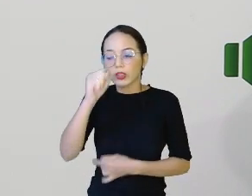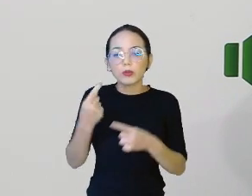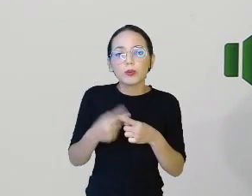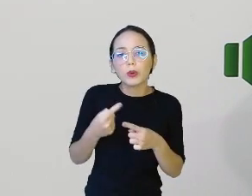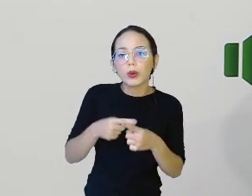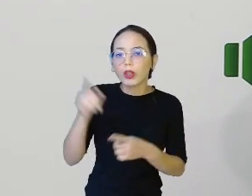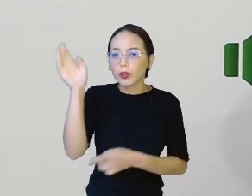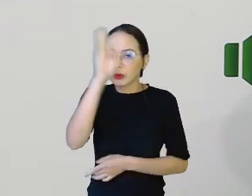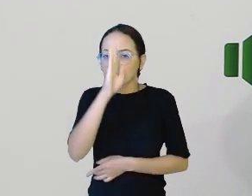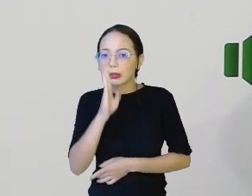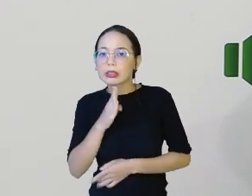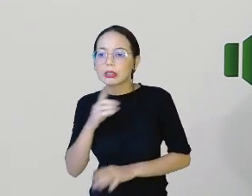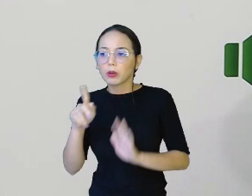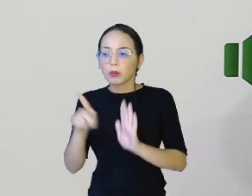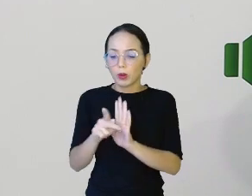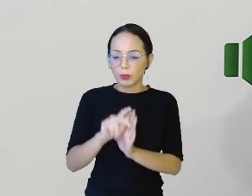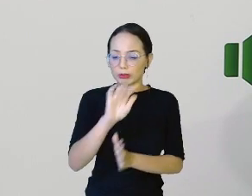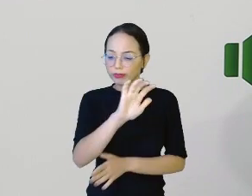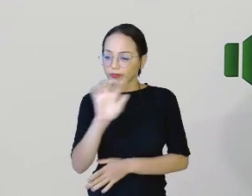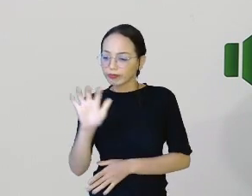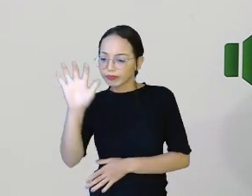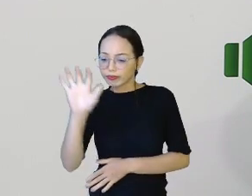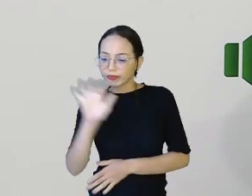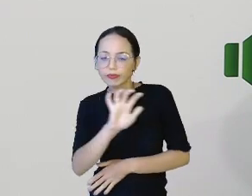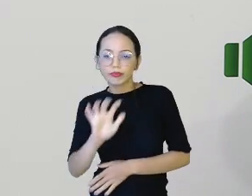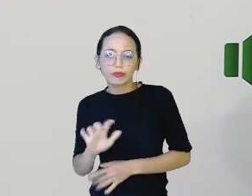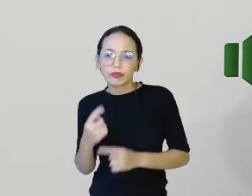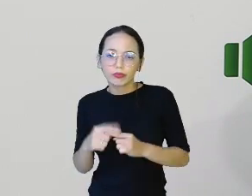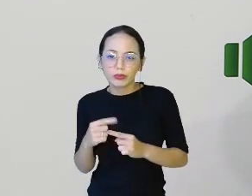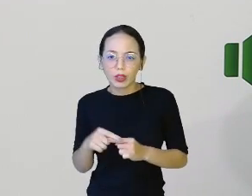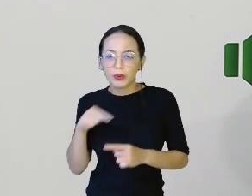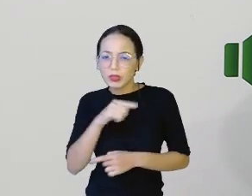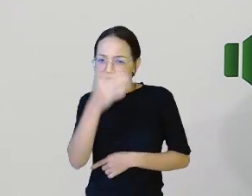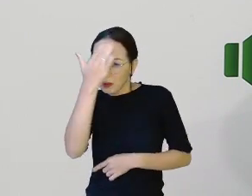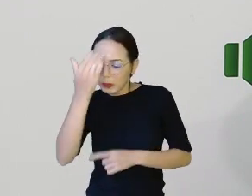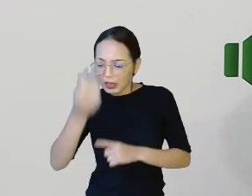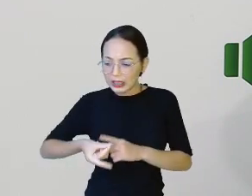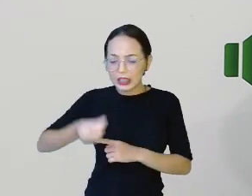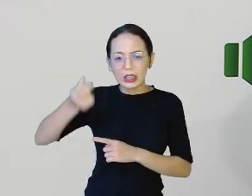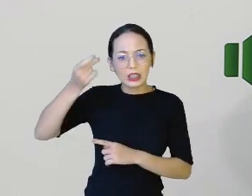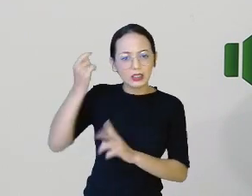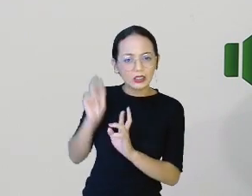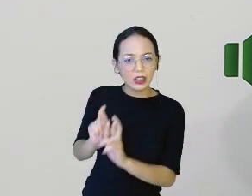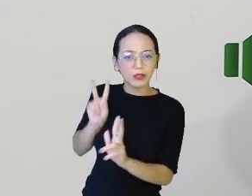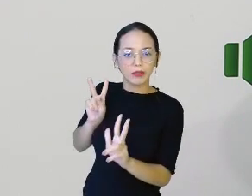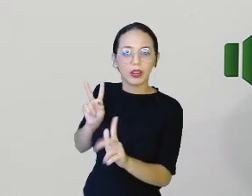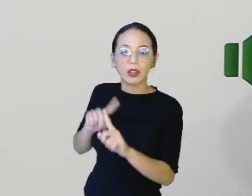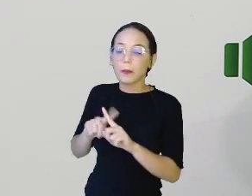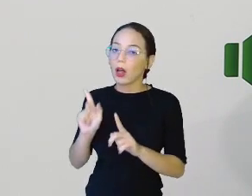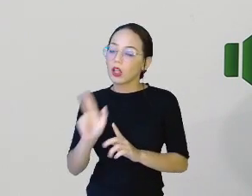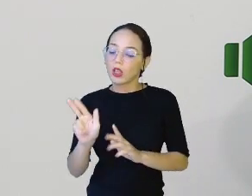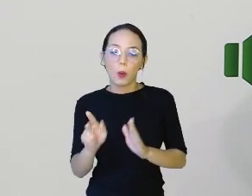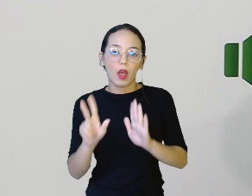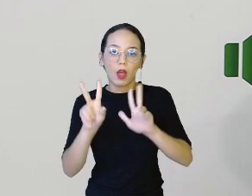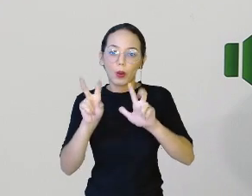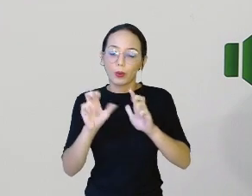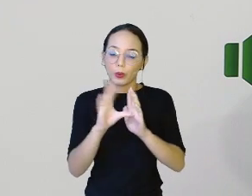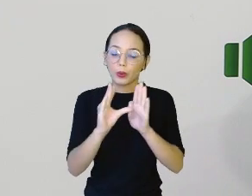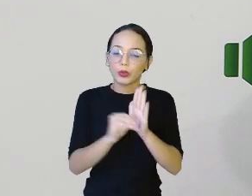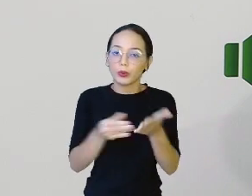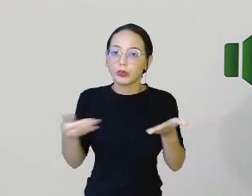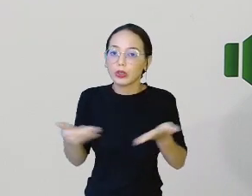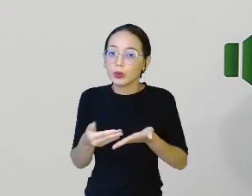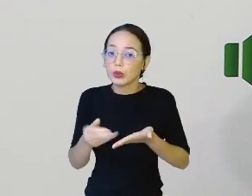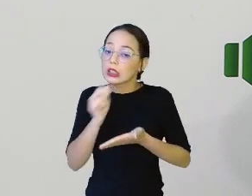o Brasil é dividido dessa forma. Você sabia que nem sempre foi assim, mas não é o assunto da aula de hoje. São assuntos que nós